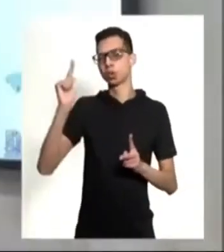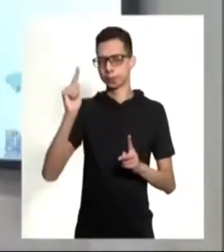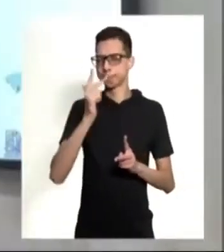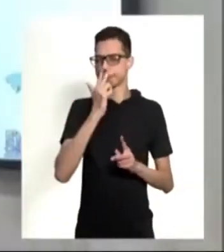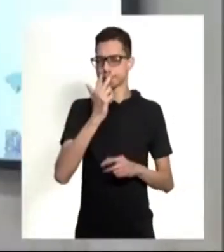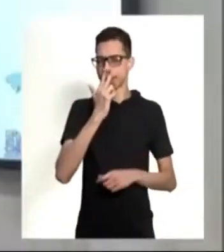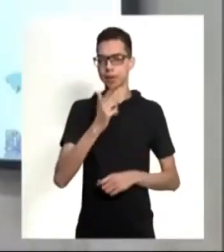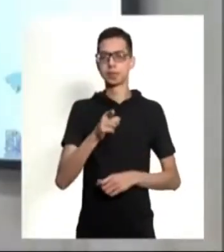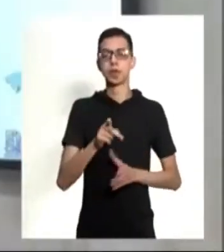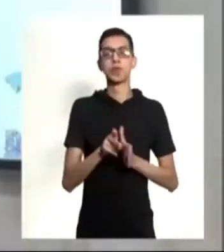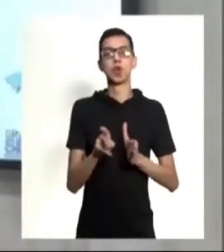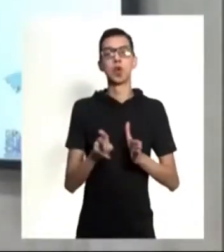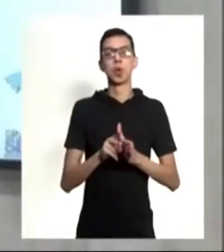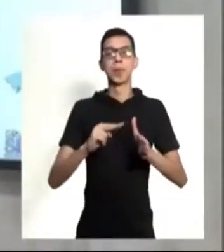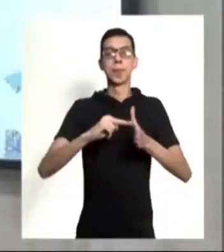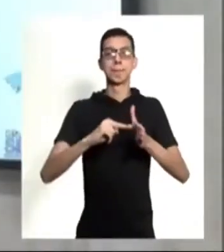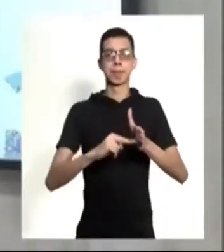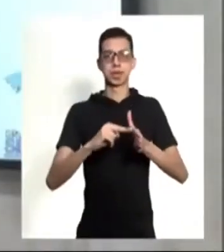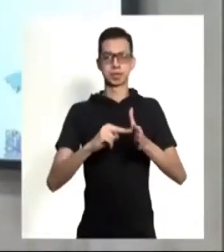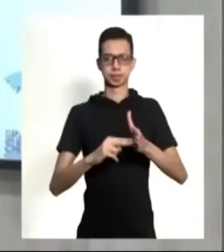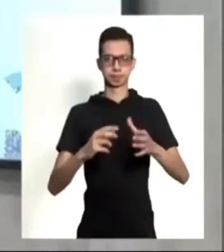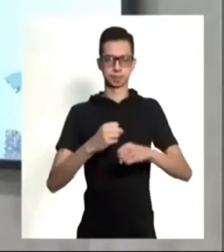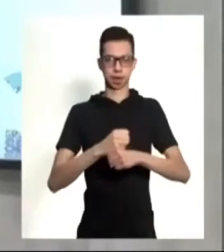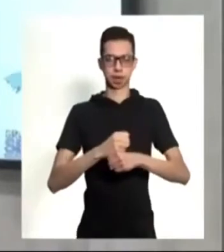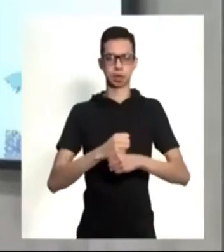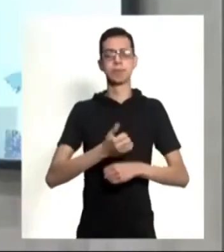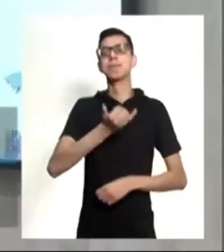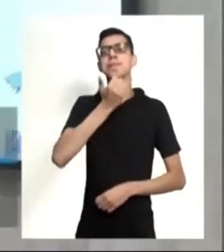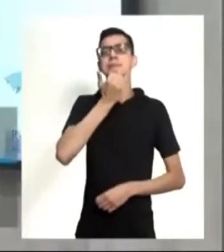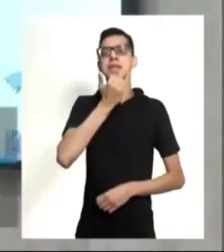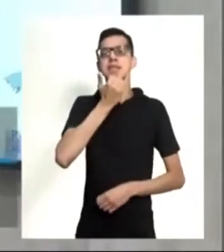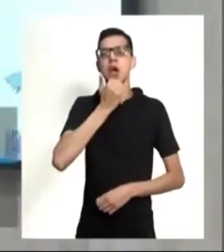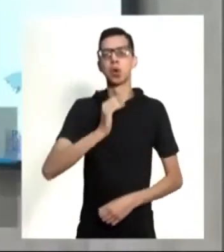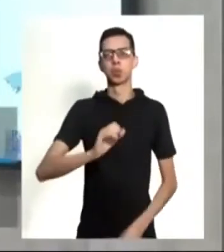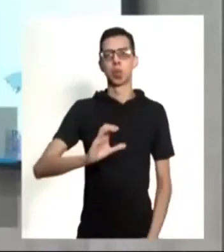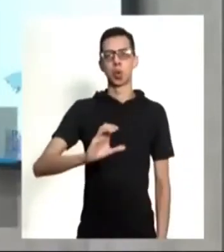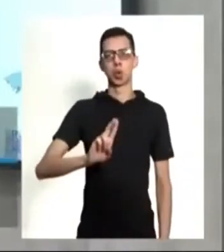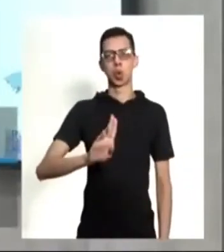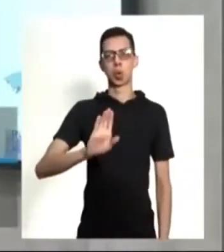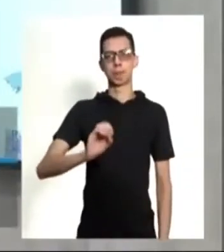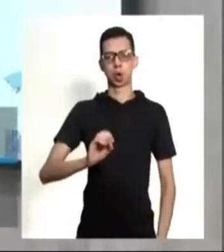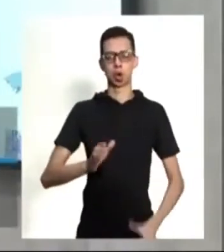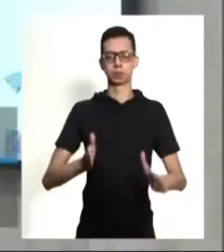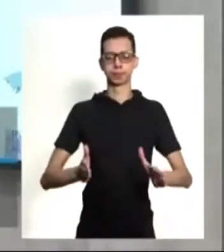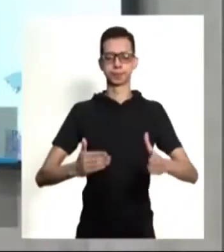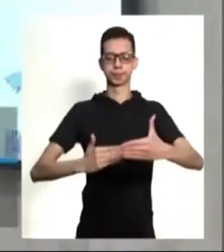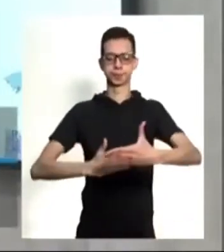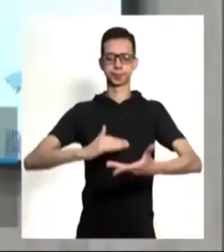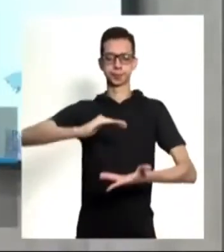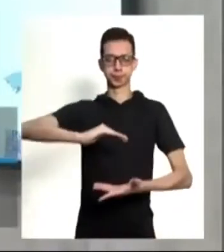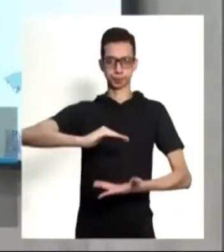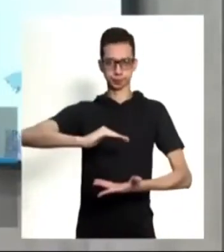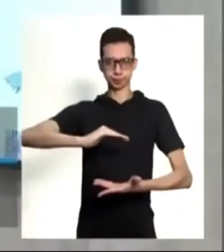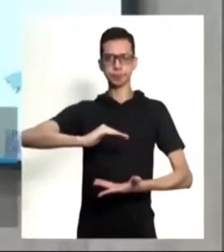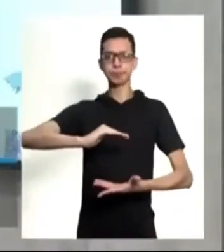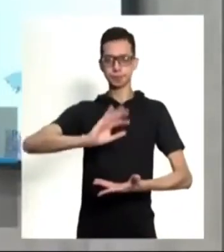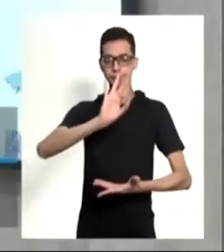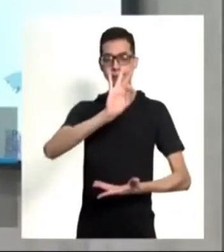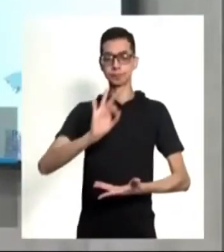Calcule o volume do prisma. Calcule o volume do cubo, perdão. Cuja diagonal é 5 raiz de 3.